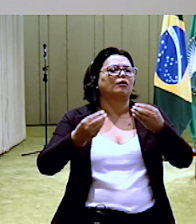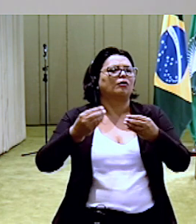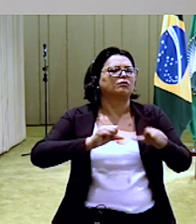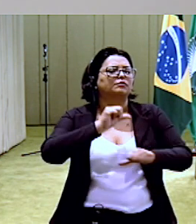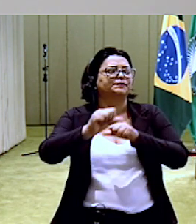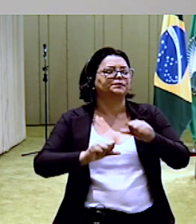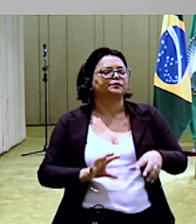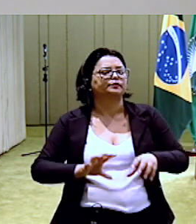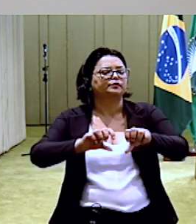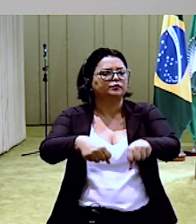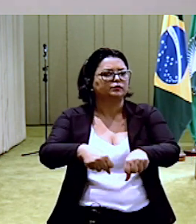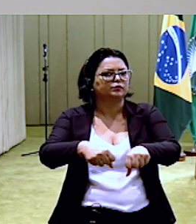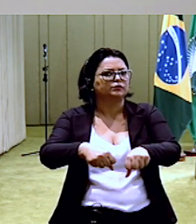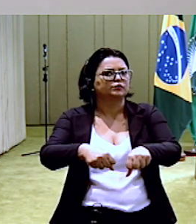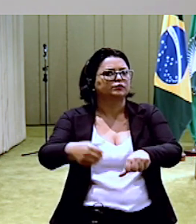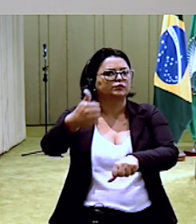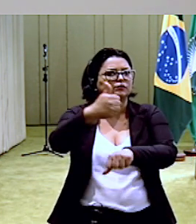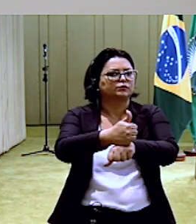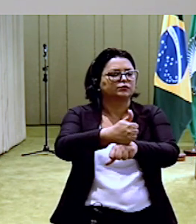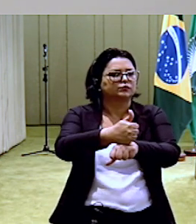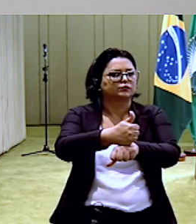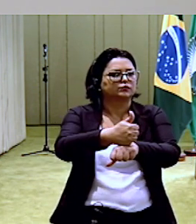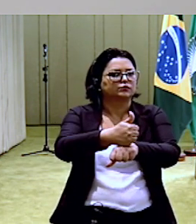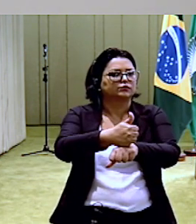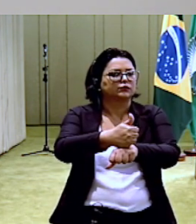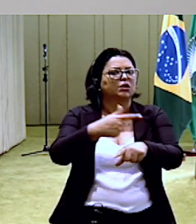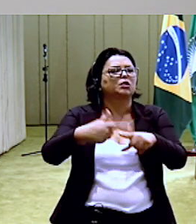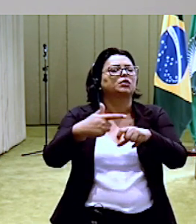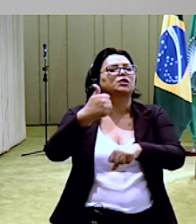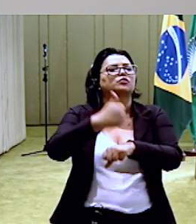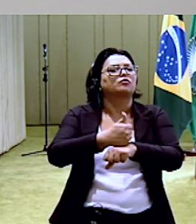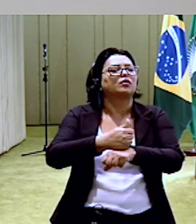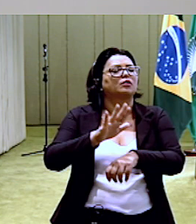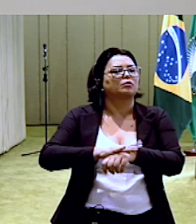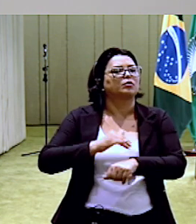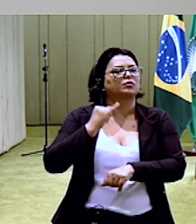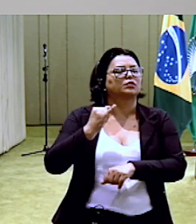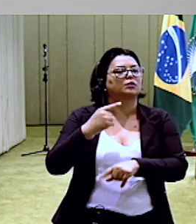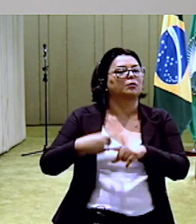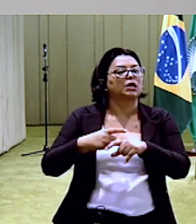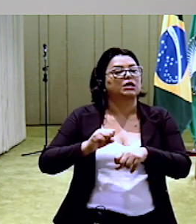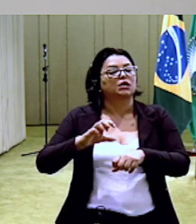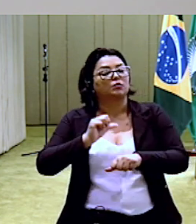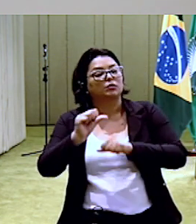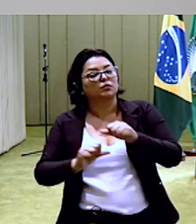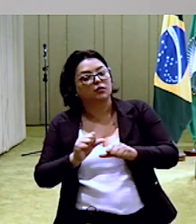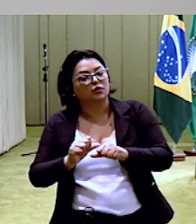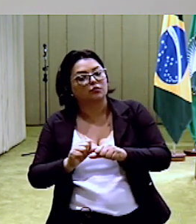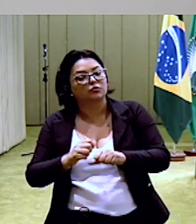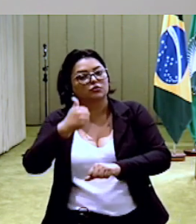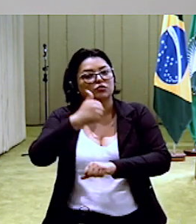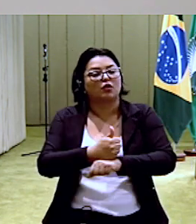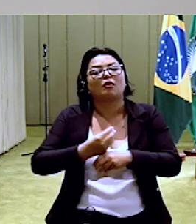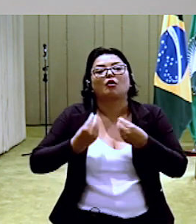gente muda a composição da liderança e por que que o aspecto da liderança é importante? Porque se a gente não mudar a liderança, a gente não muda a regra